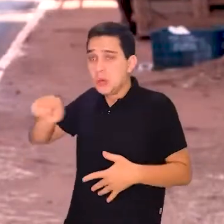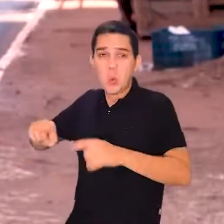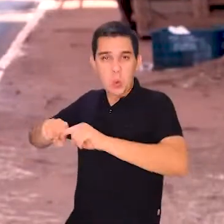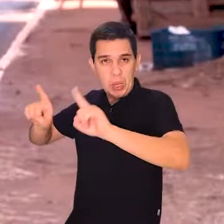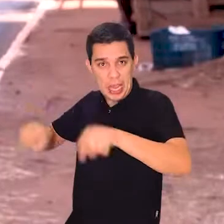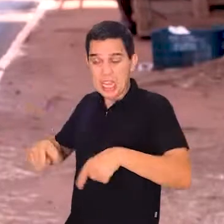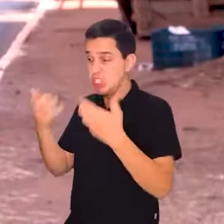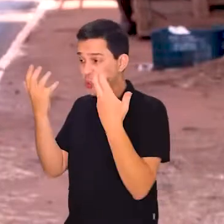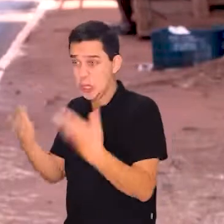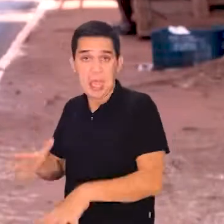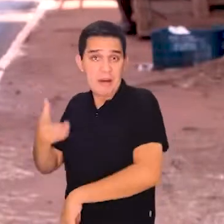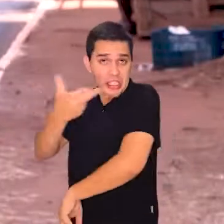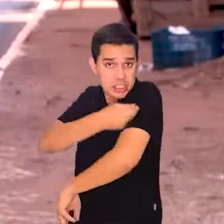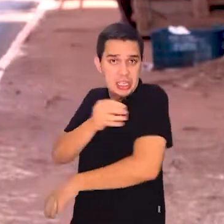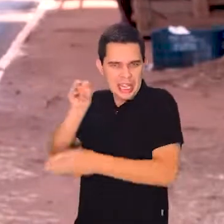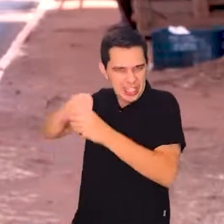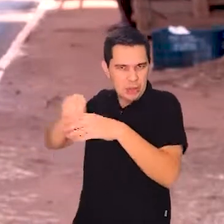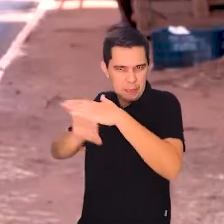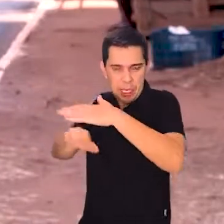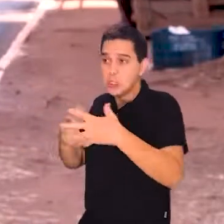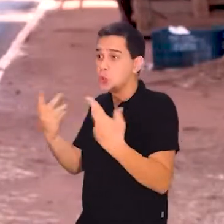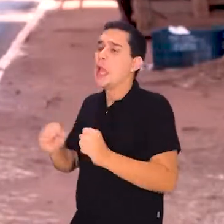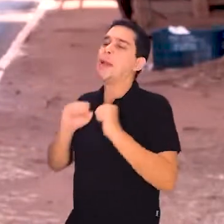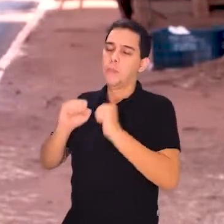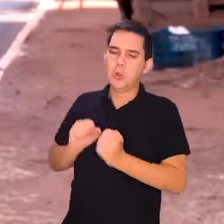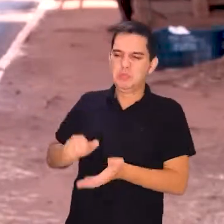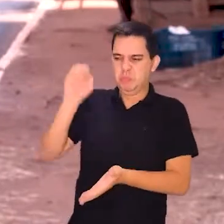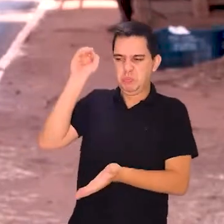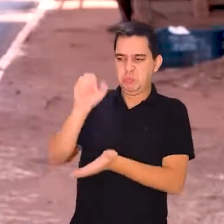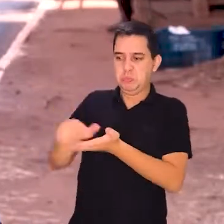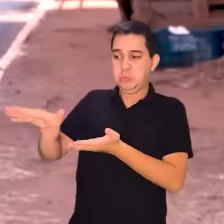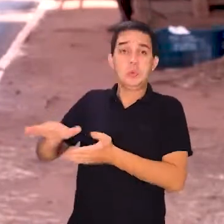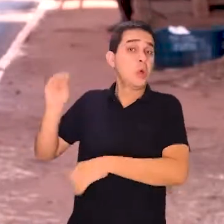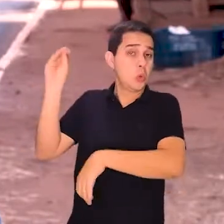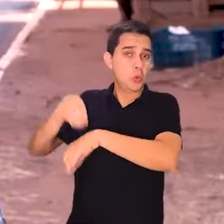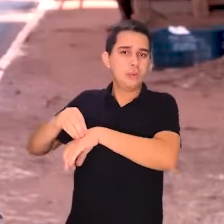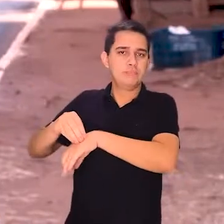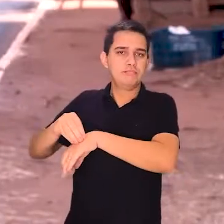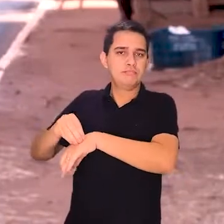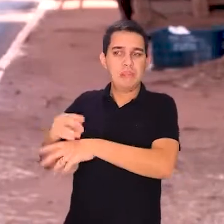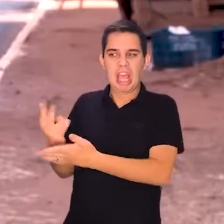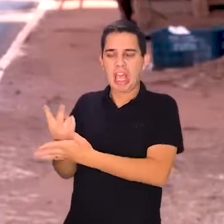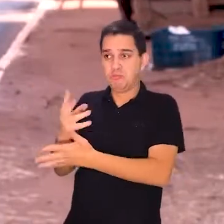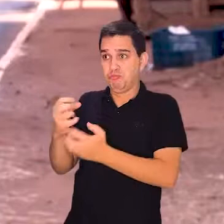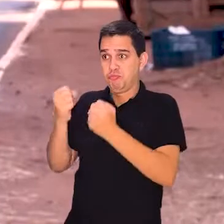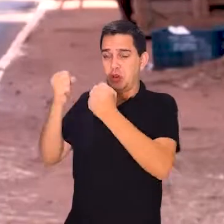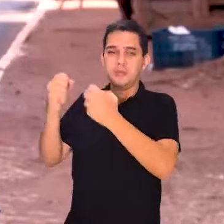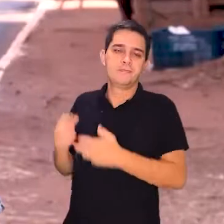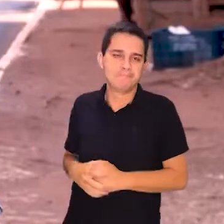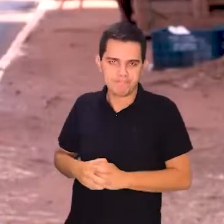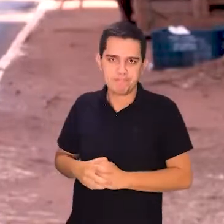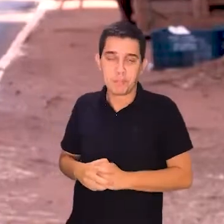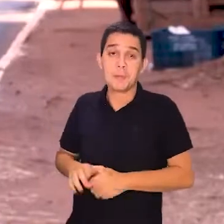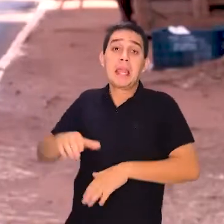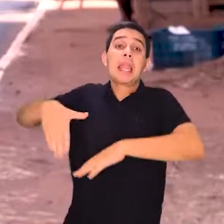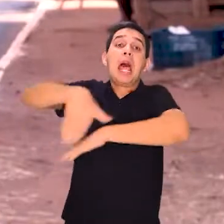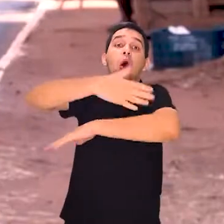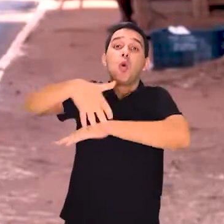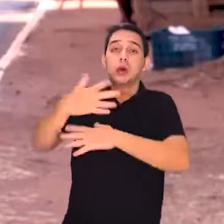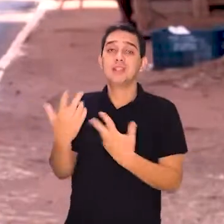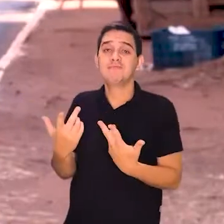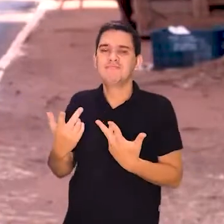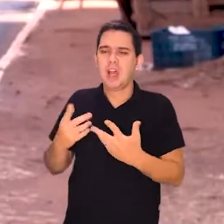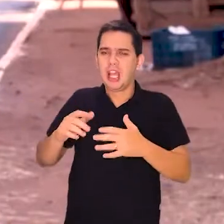se recusar a vacinar-se. Haja vista o enquadramento dessa conduta como ato faltoso. Nas ruas, as opiniões